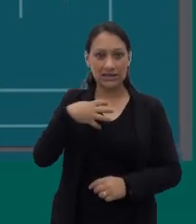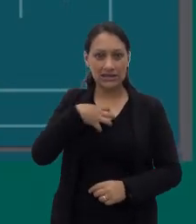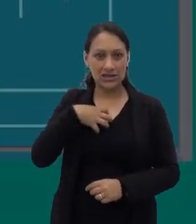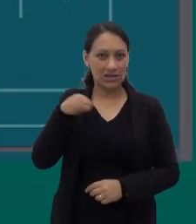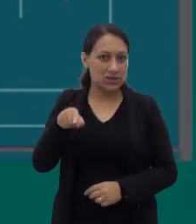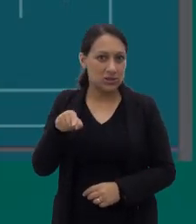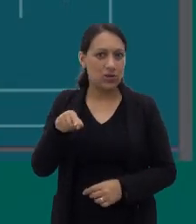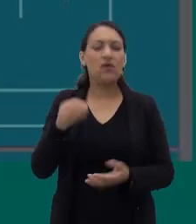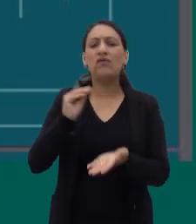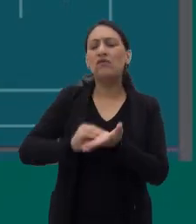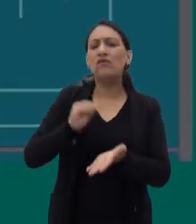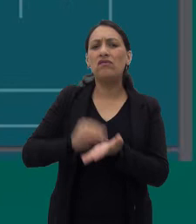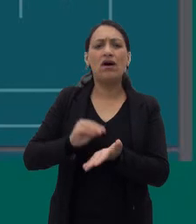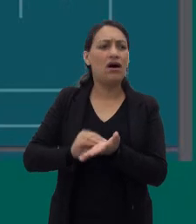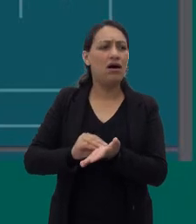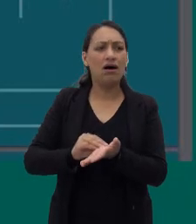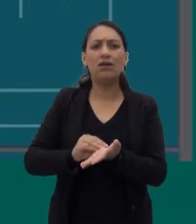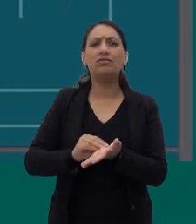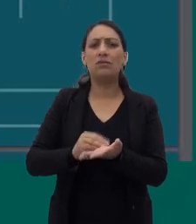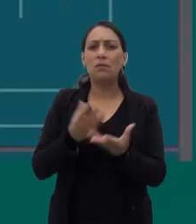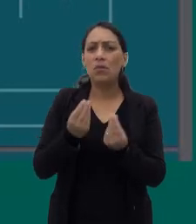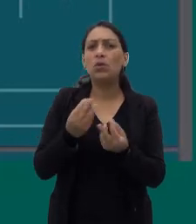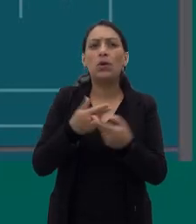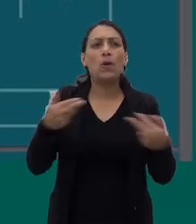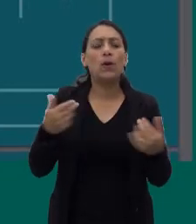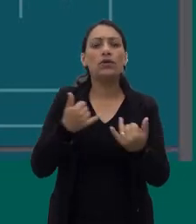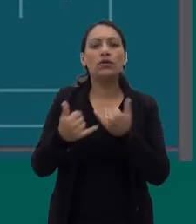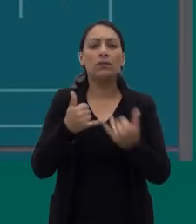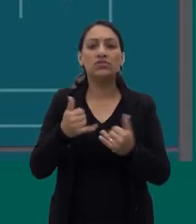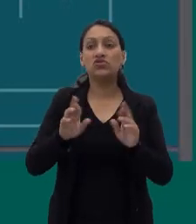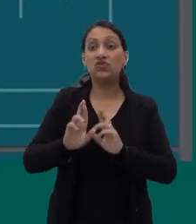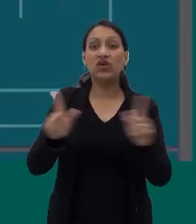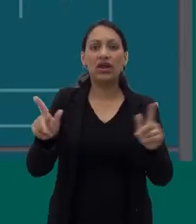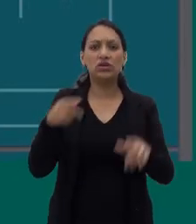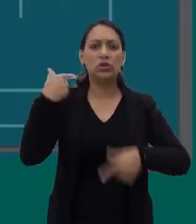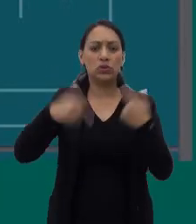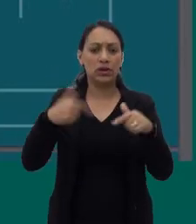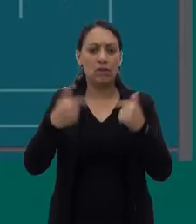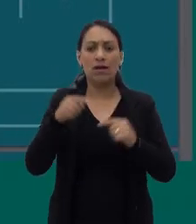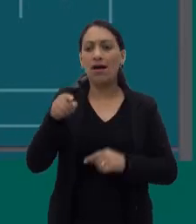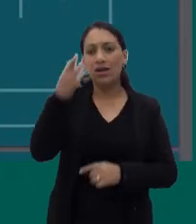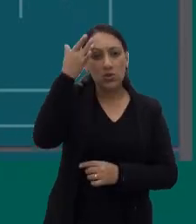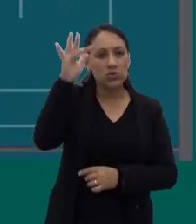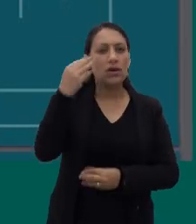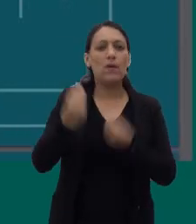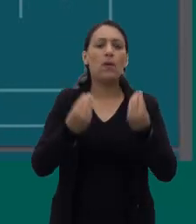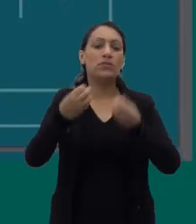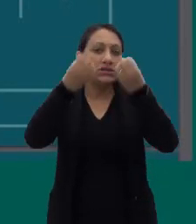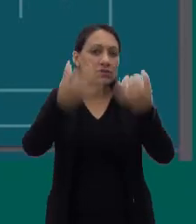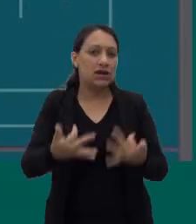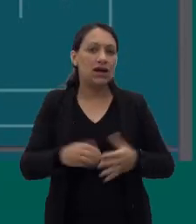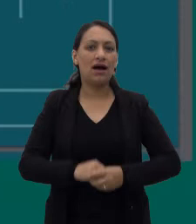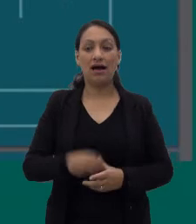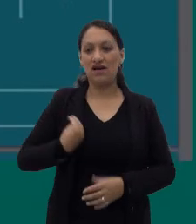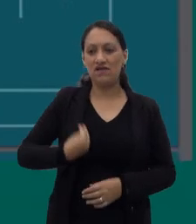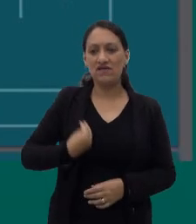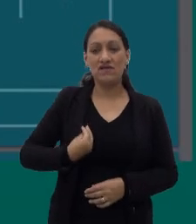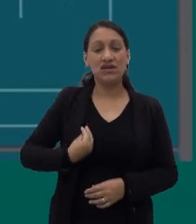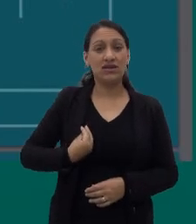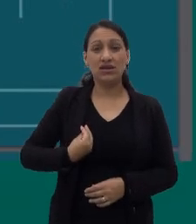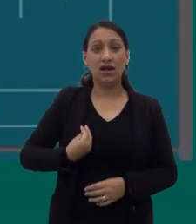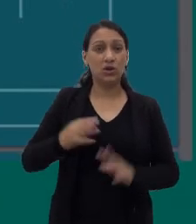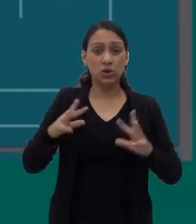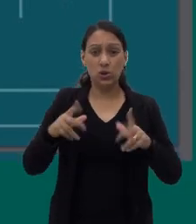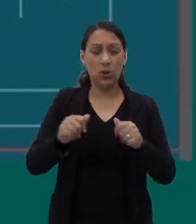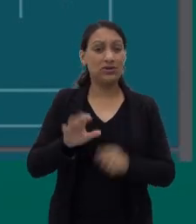falta muita coisa diferente do trabalho que ela não sabe explicar. A vida dela foi aquilo. A vida